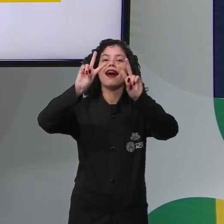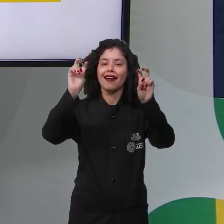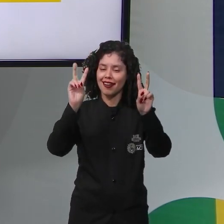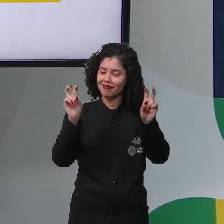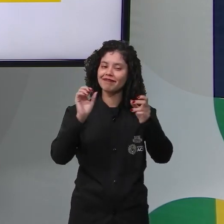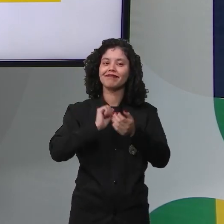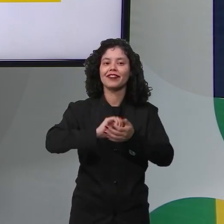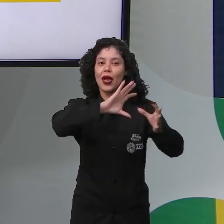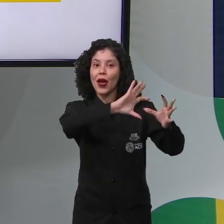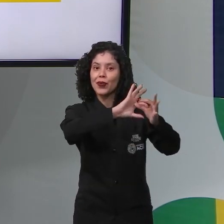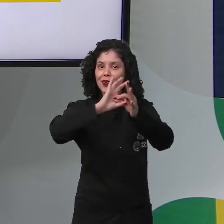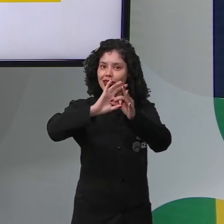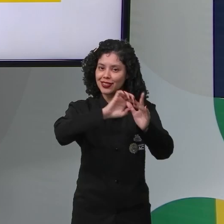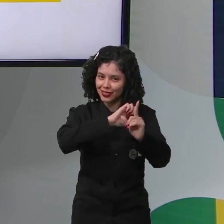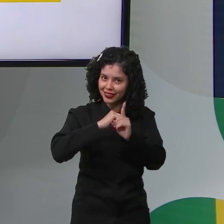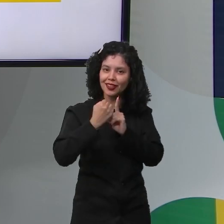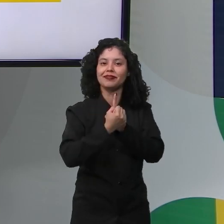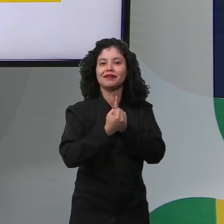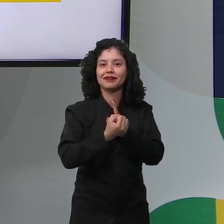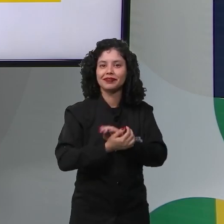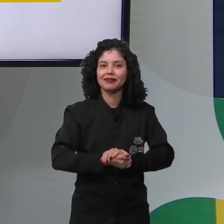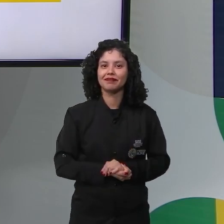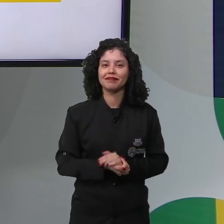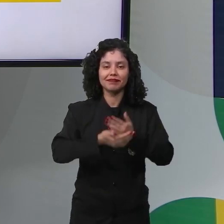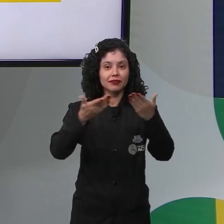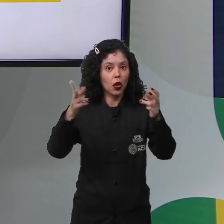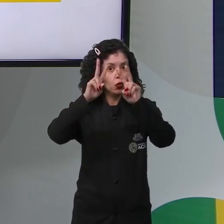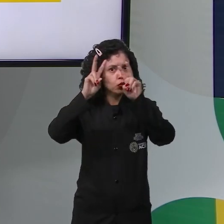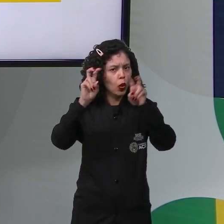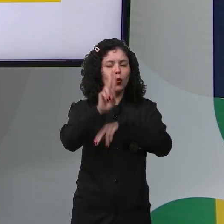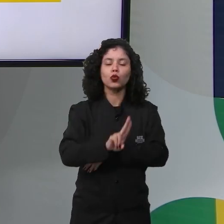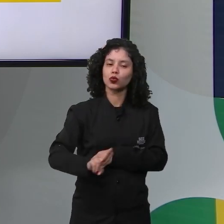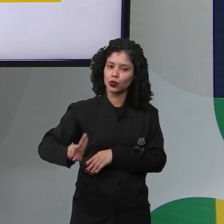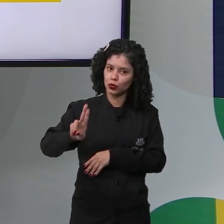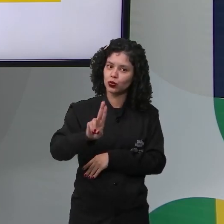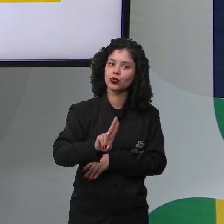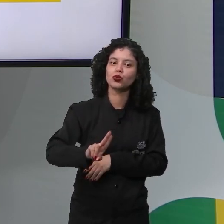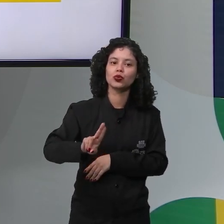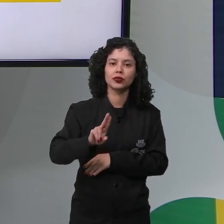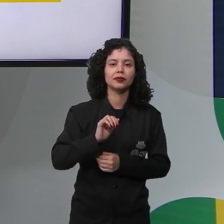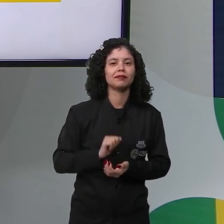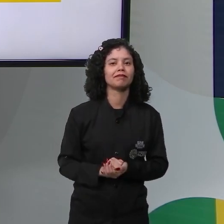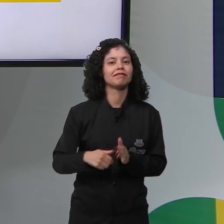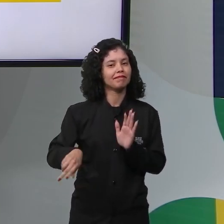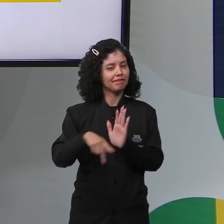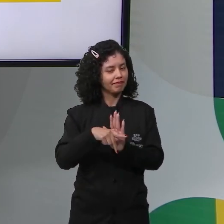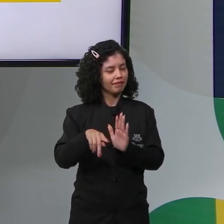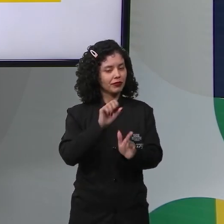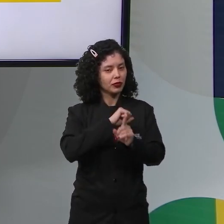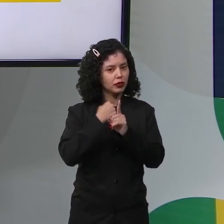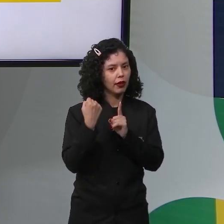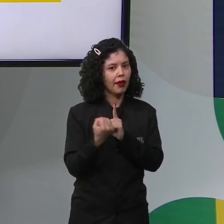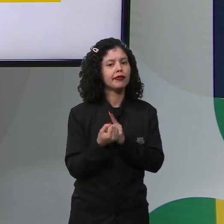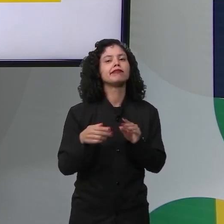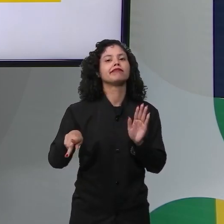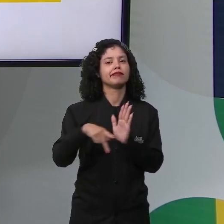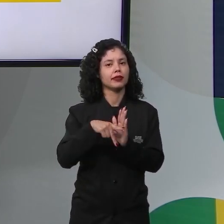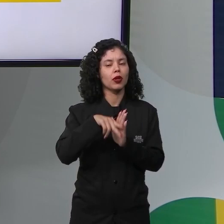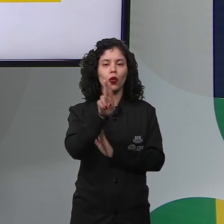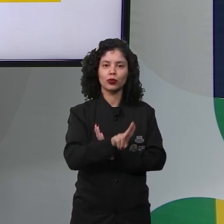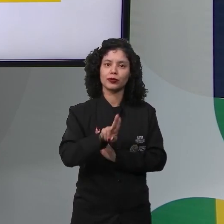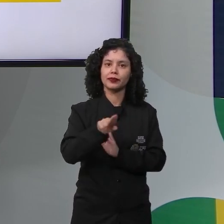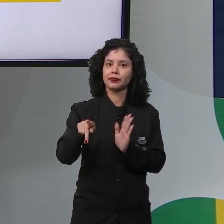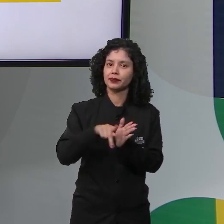da coesão social, um termo bastante sociológico e até mesmo de